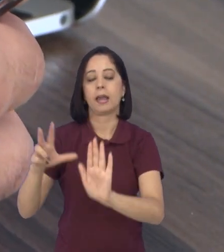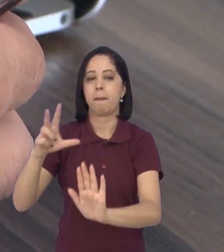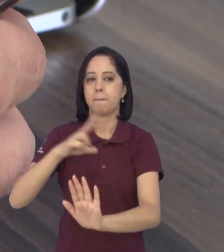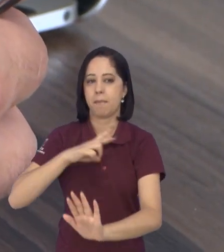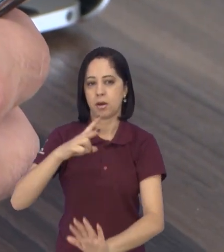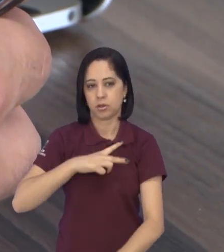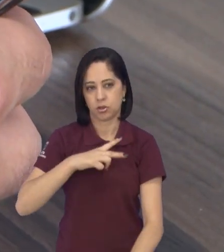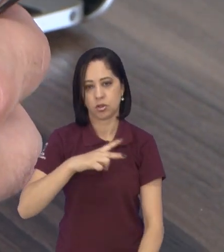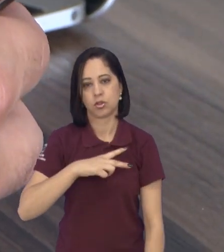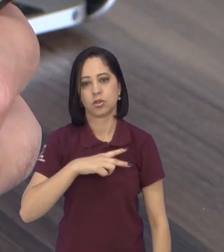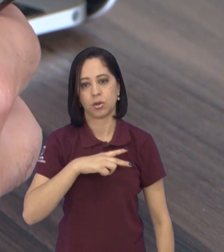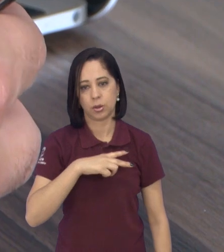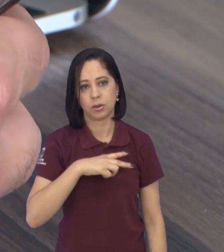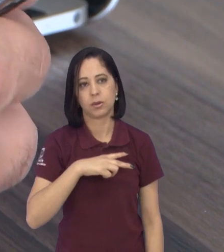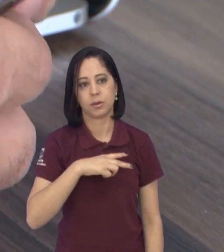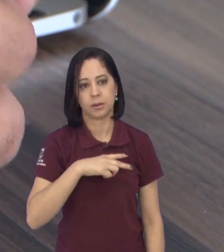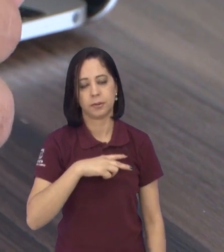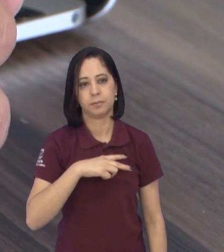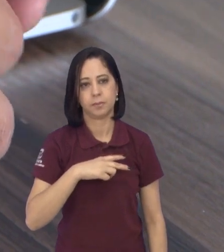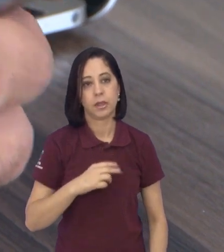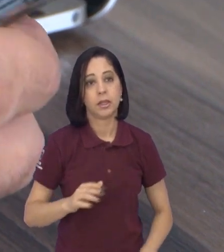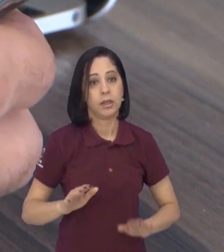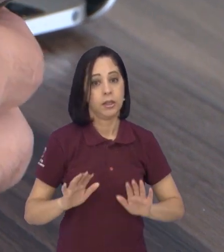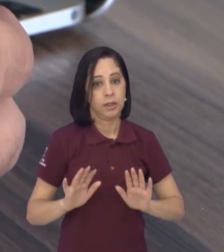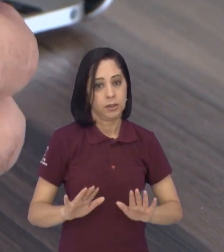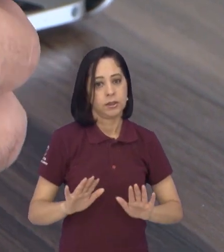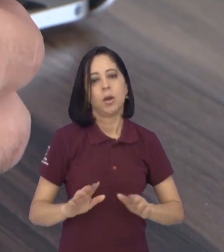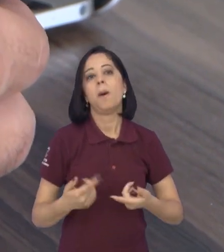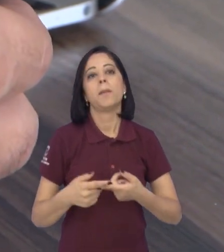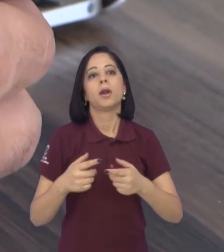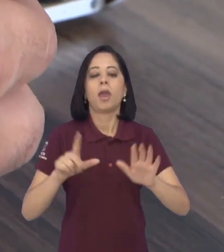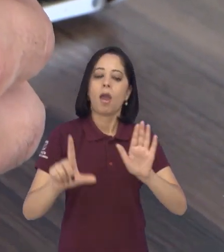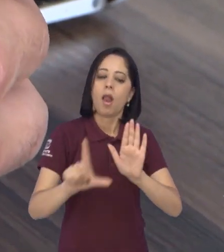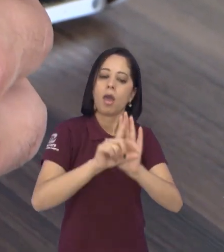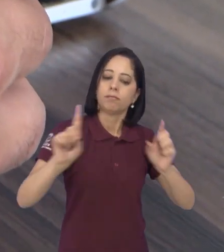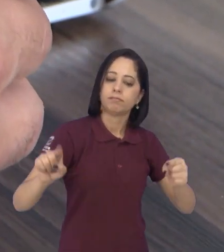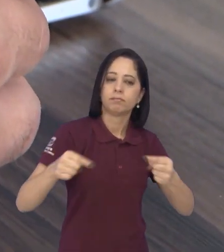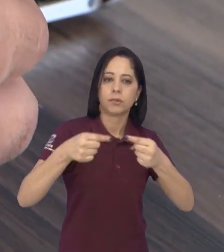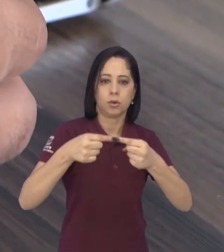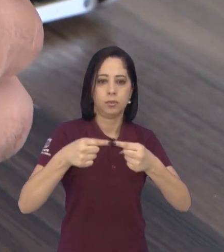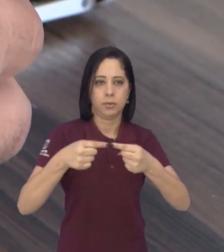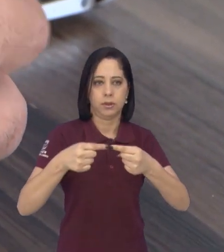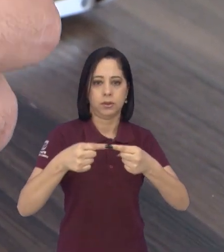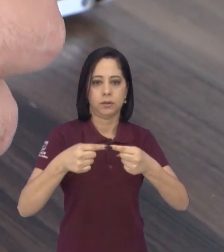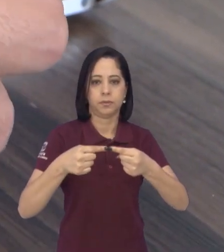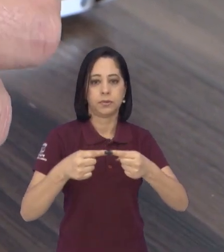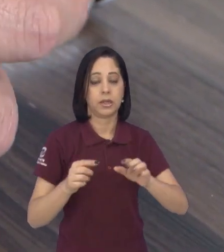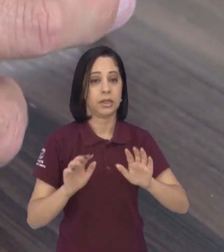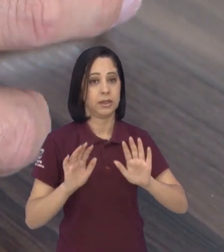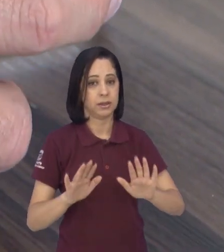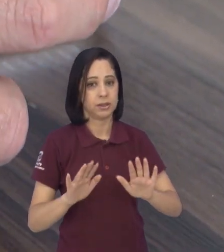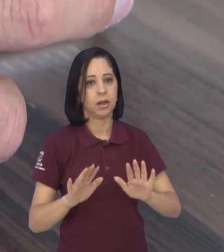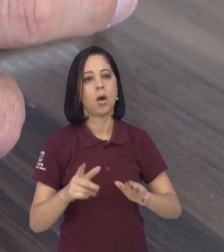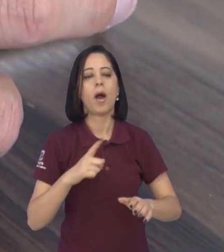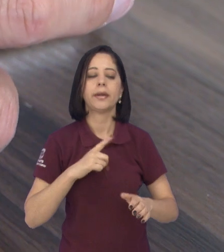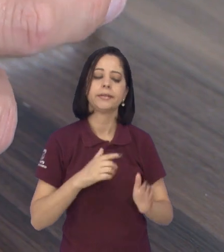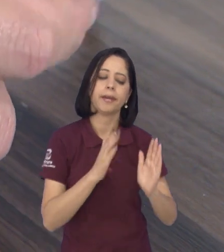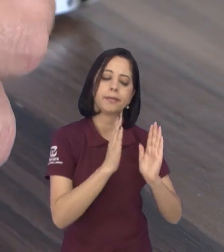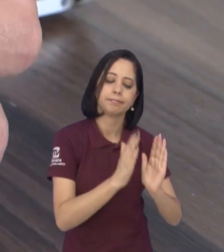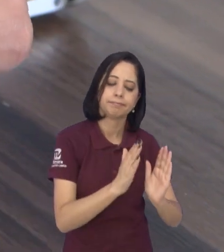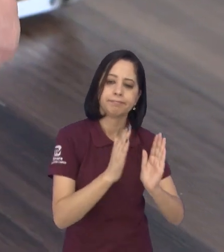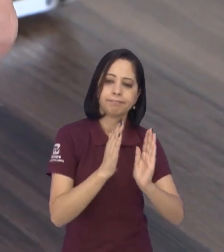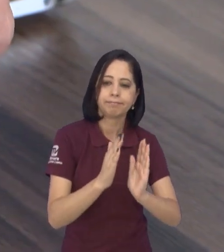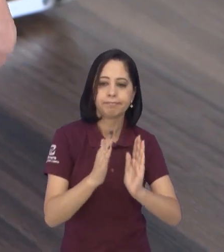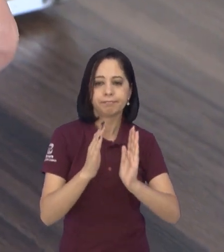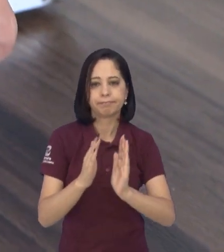dados dentro da estrutura de adequação à Lei Geral de Proteção de Dados. E aí tem todo um processo a ser